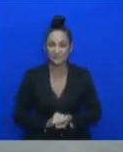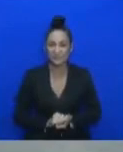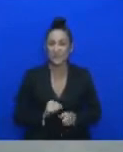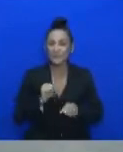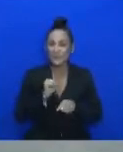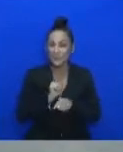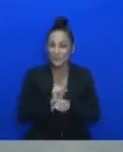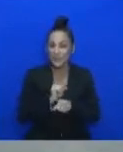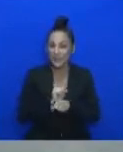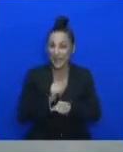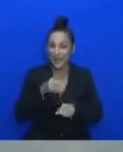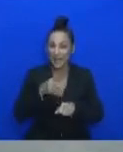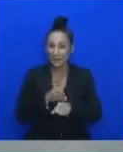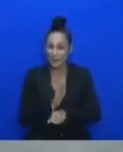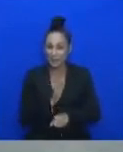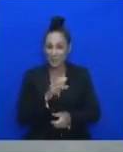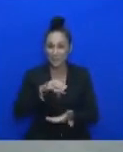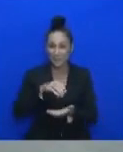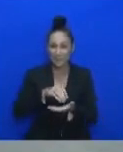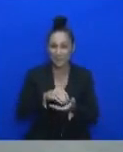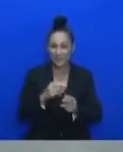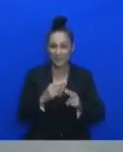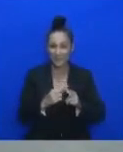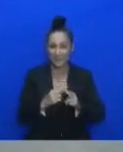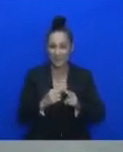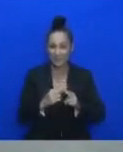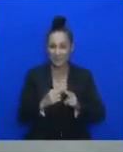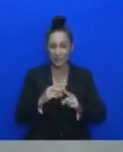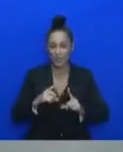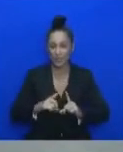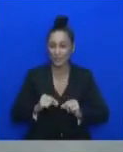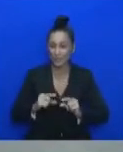Vamos aguardar a validação da matriz da Caixa em Brasília.